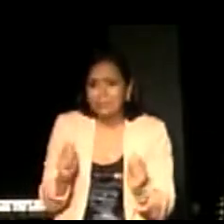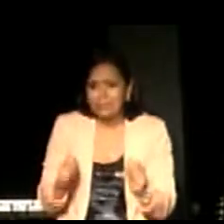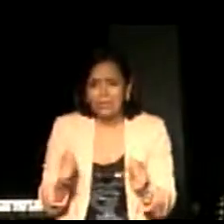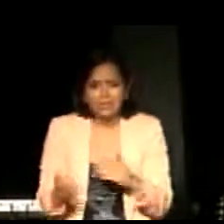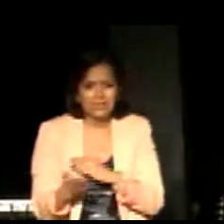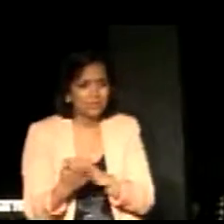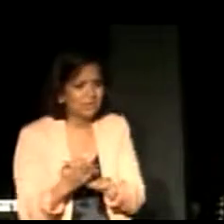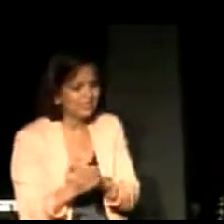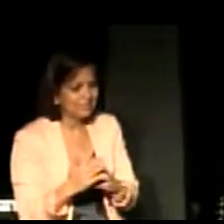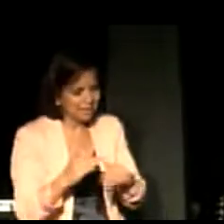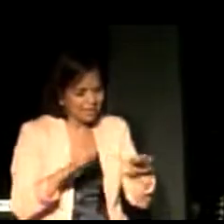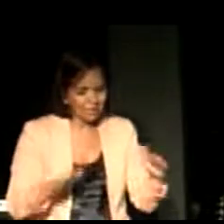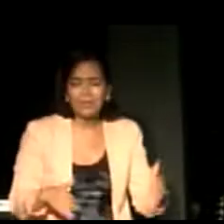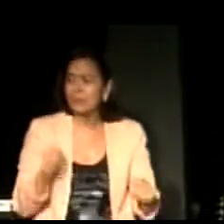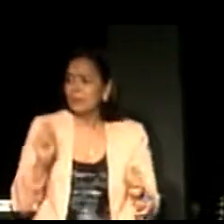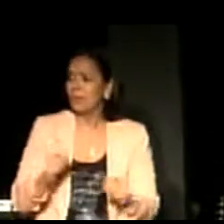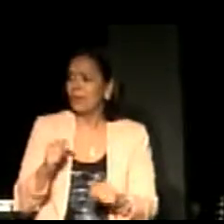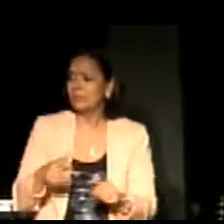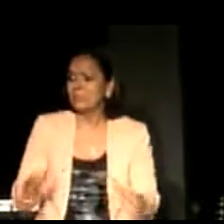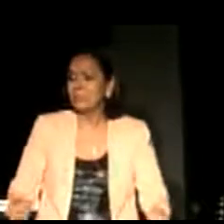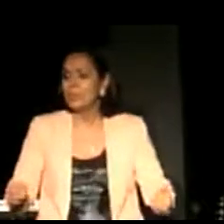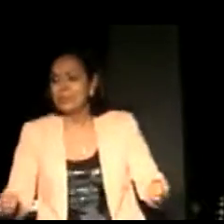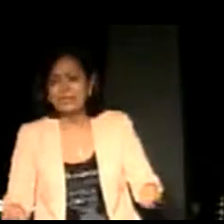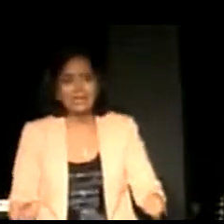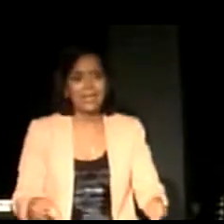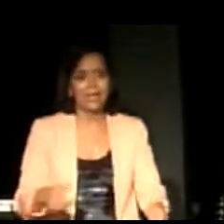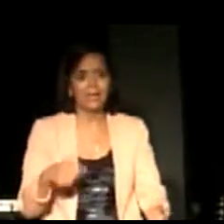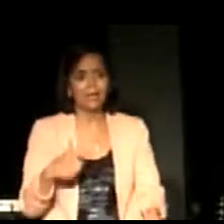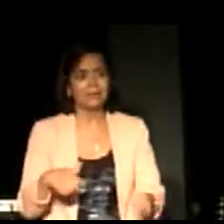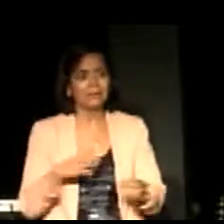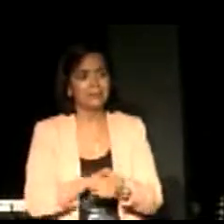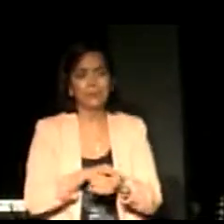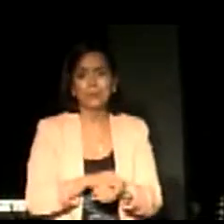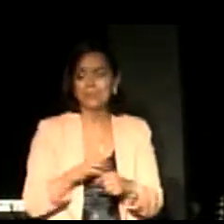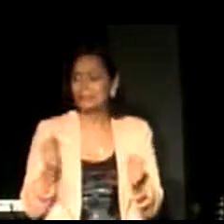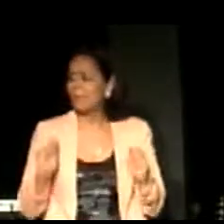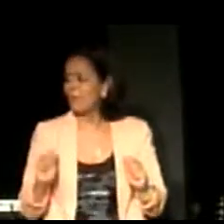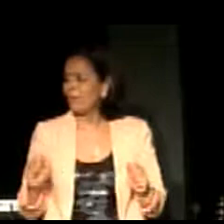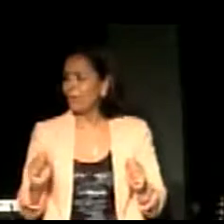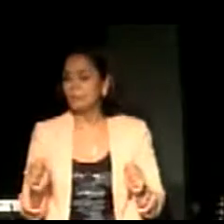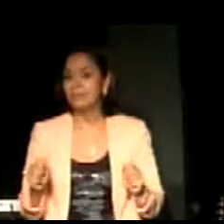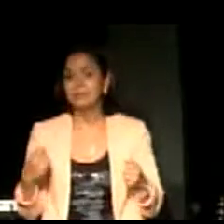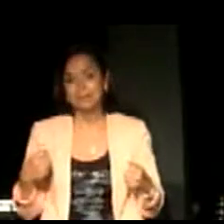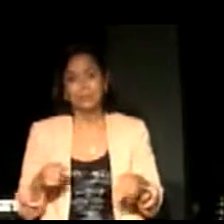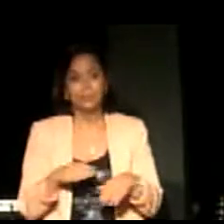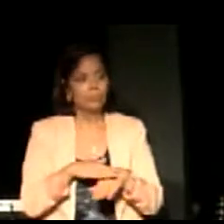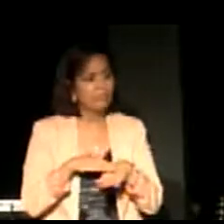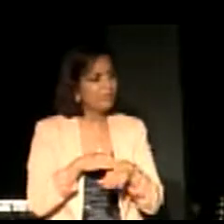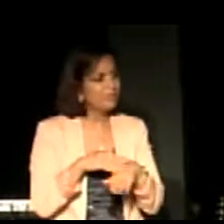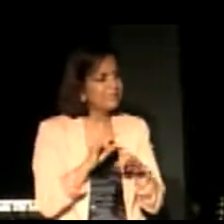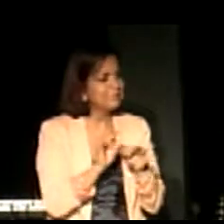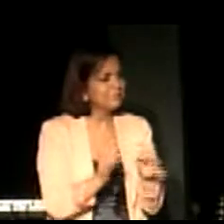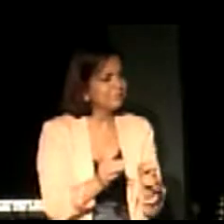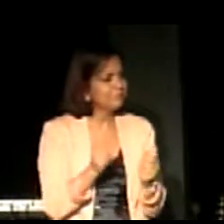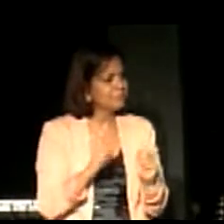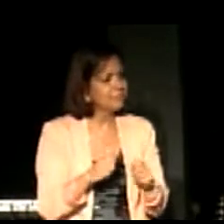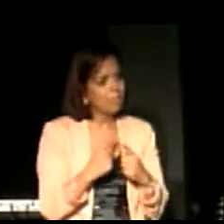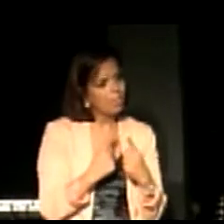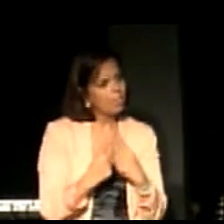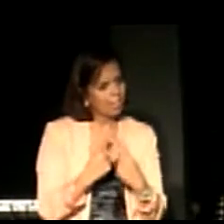coisa que vai ficar na frente para que eu possa segurar, que me dê um pouco aqui de chão. Eu poderia ter reagido de outra